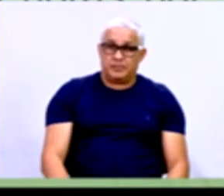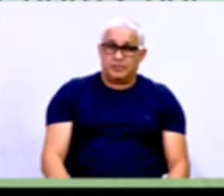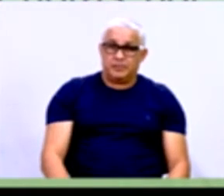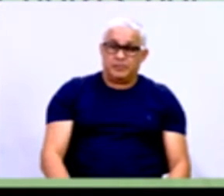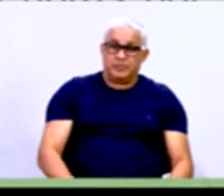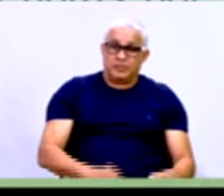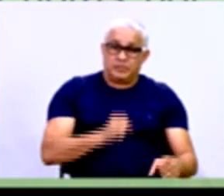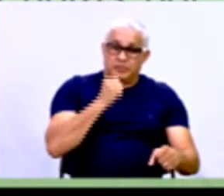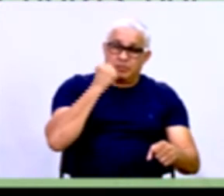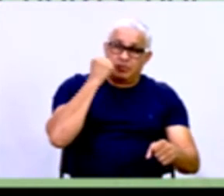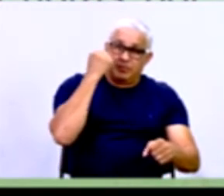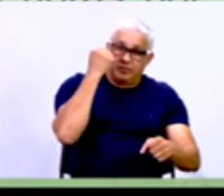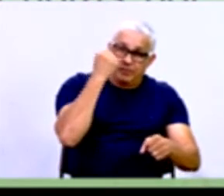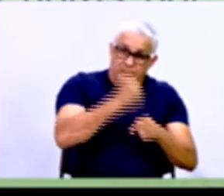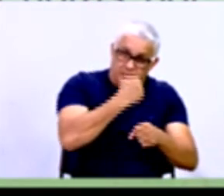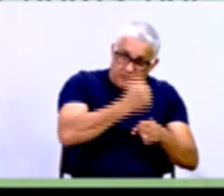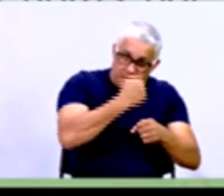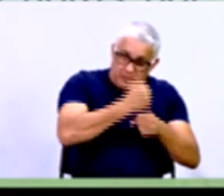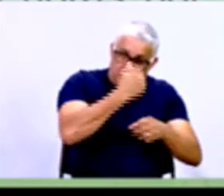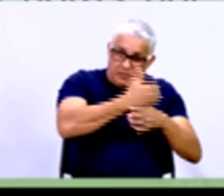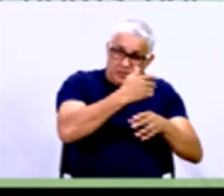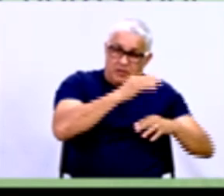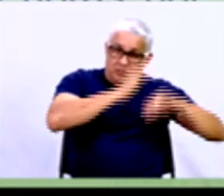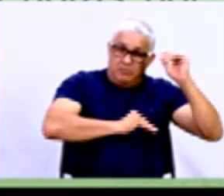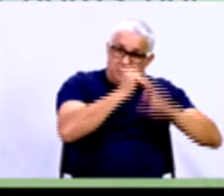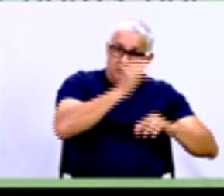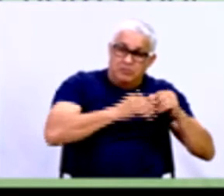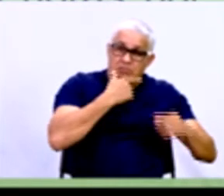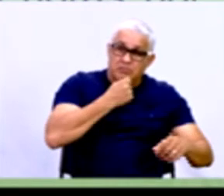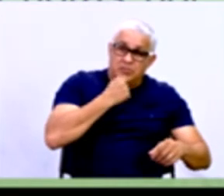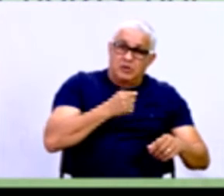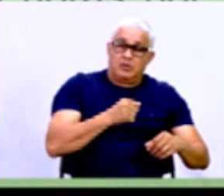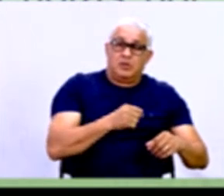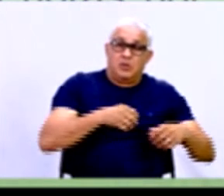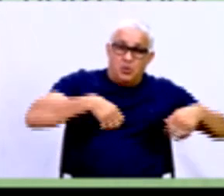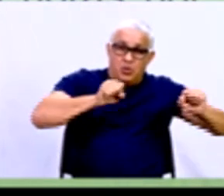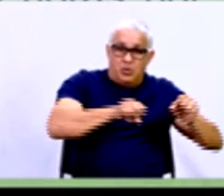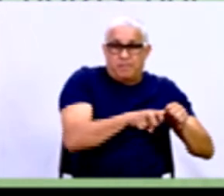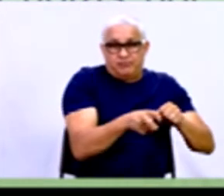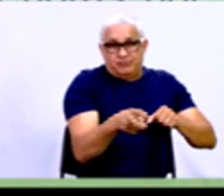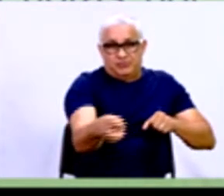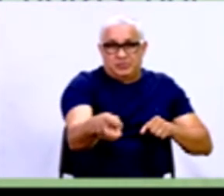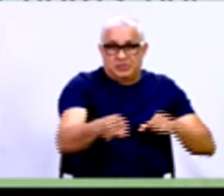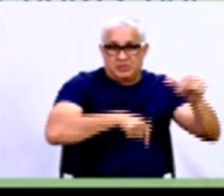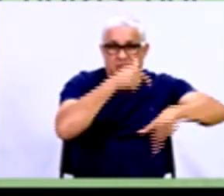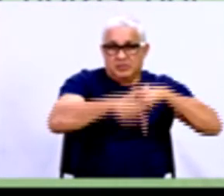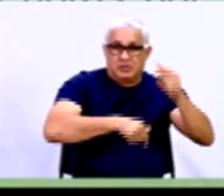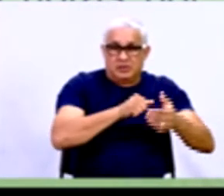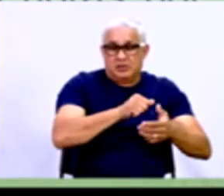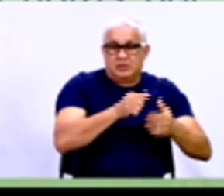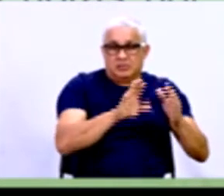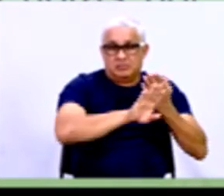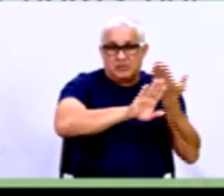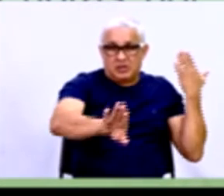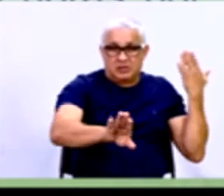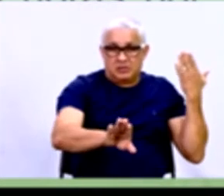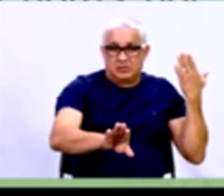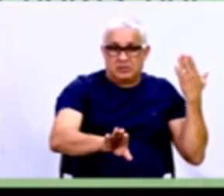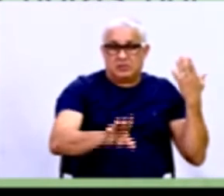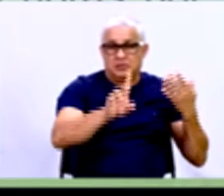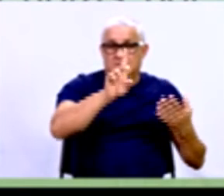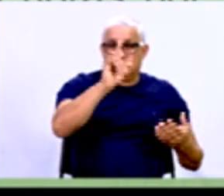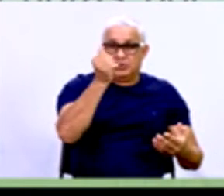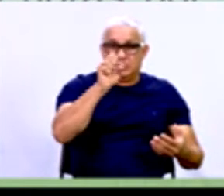pedreiro sofreu queda de motocicleta quando se dirigia para o trabalho e ficou afastado das atividades por 8 dias.